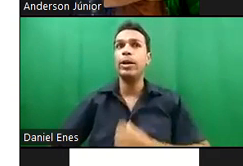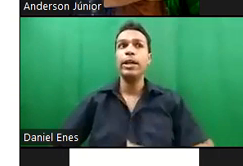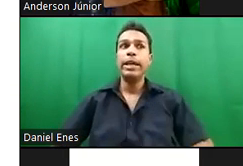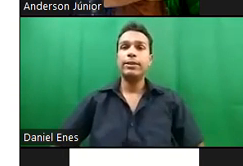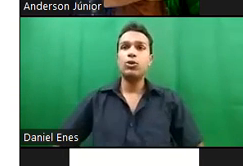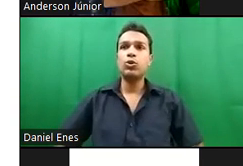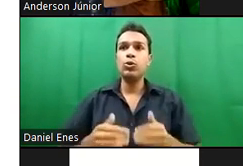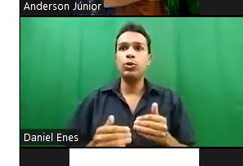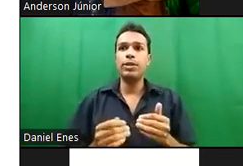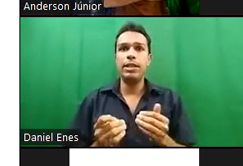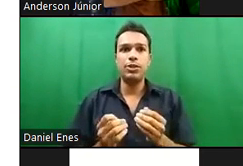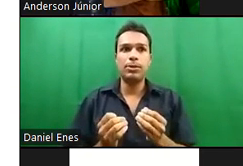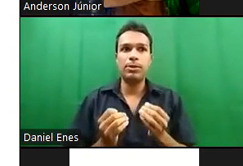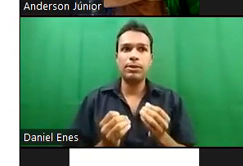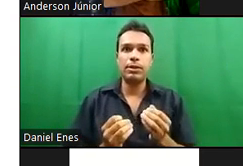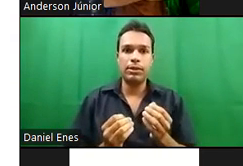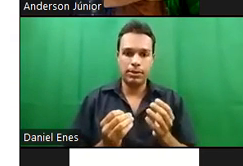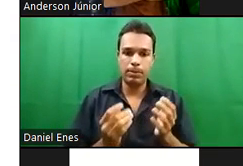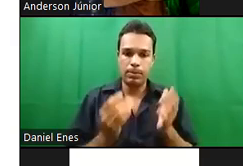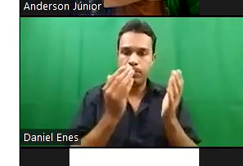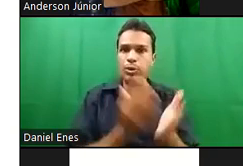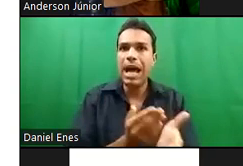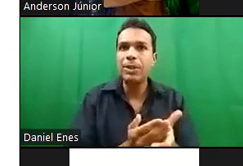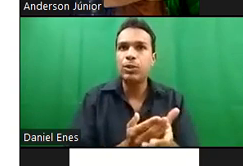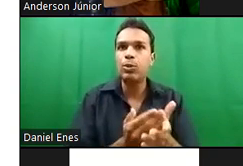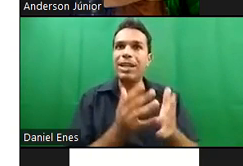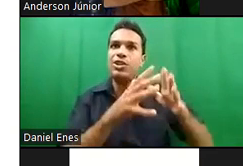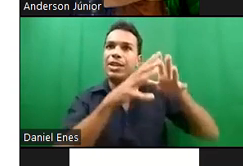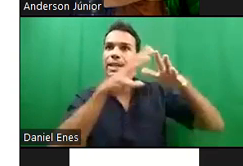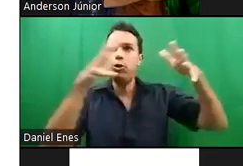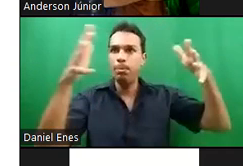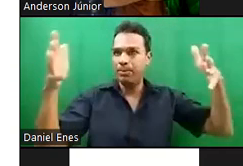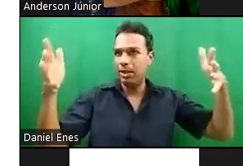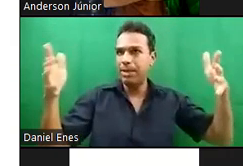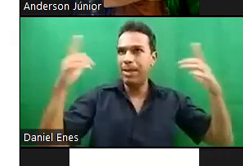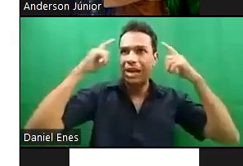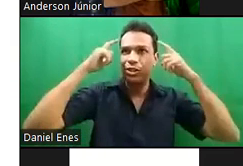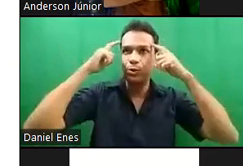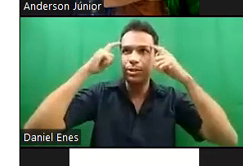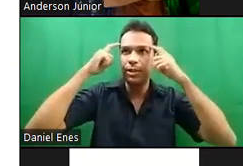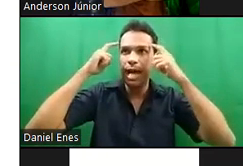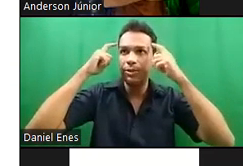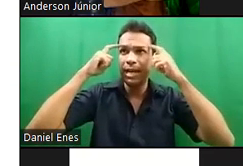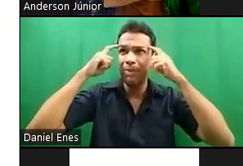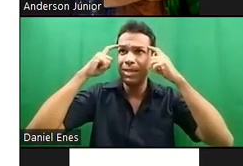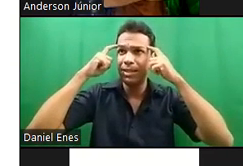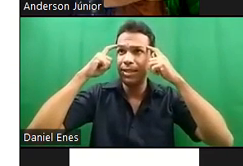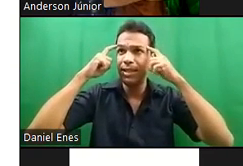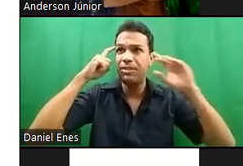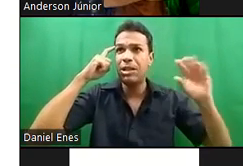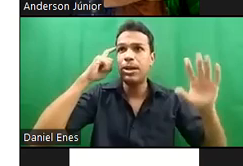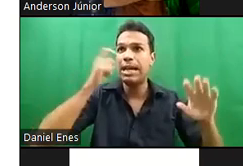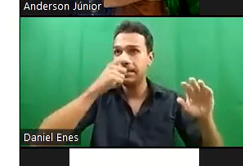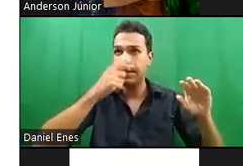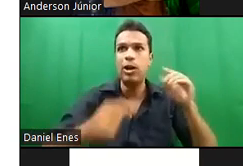pessoa. Então, os surdos, eles, por hábito, eles criam primeiro a imagem do cenário na cabeça deles